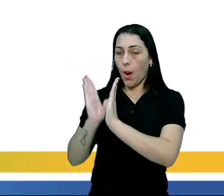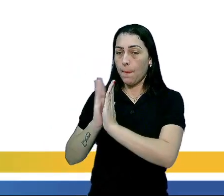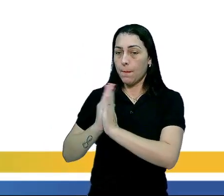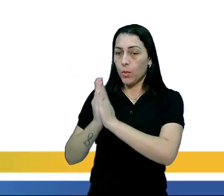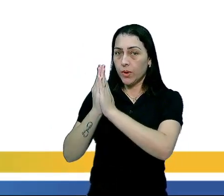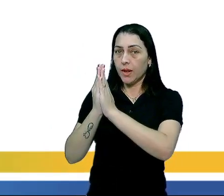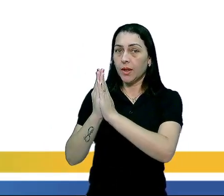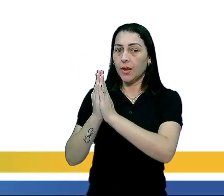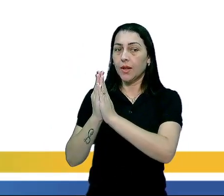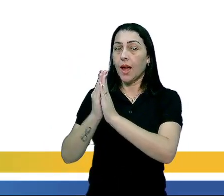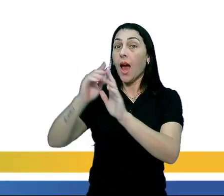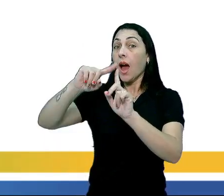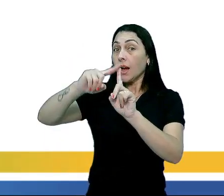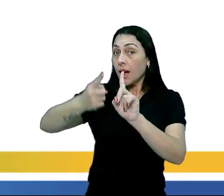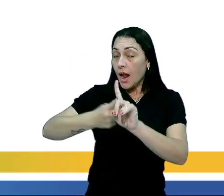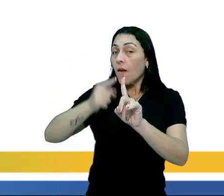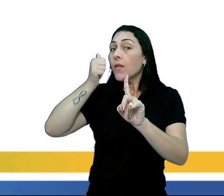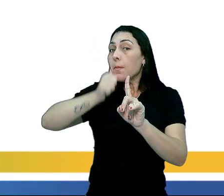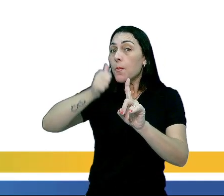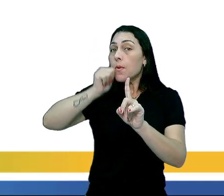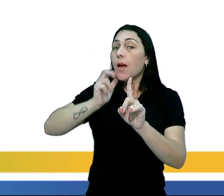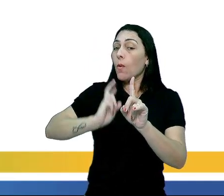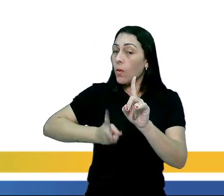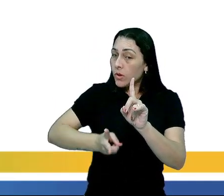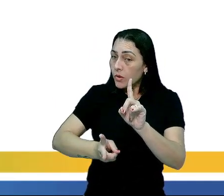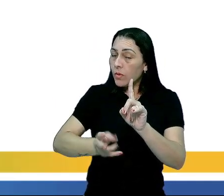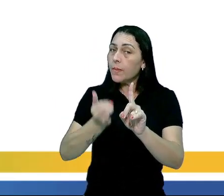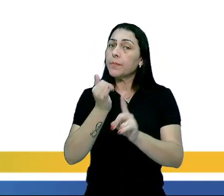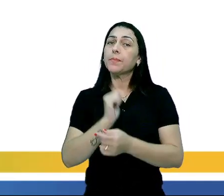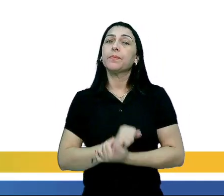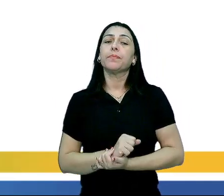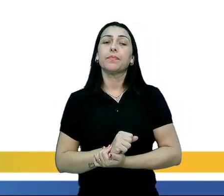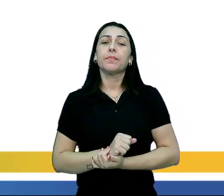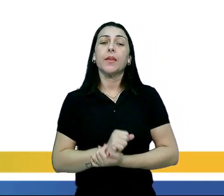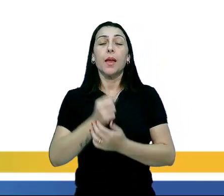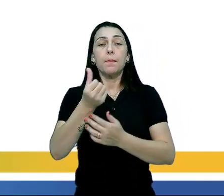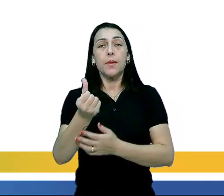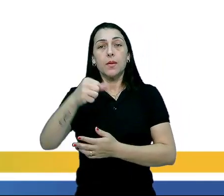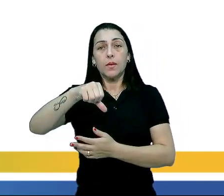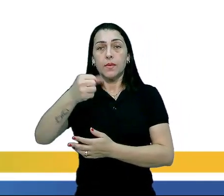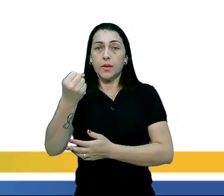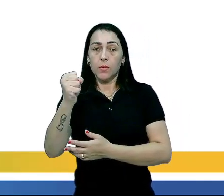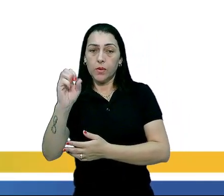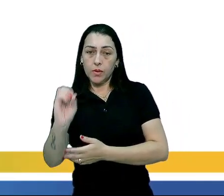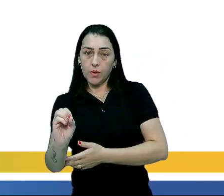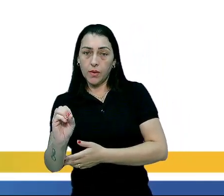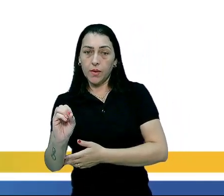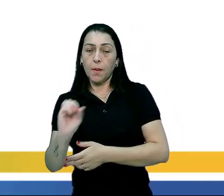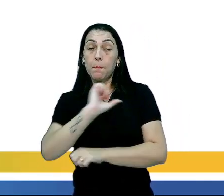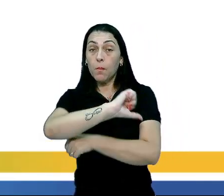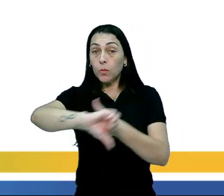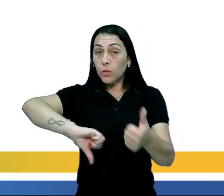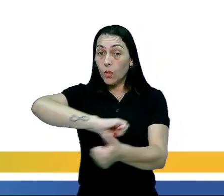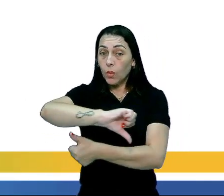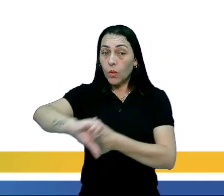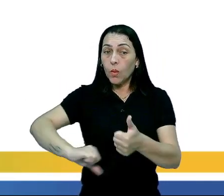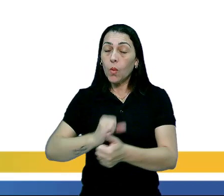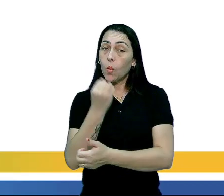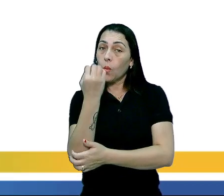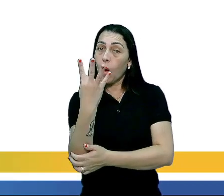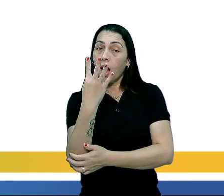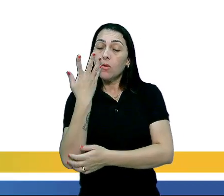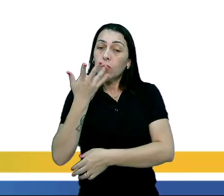aparece grávida, a bonequinha ainda aparece grávida, perdão. Em 1980, passou para